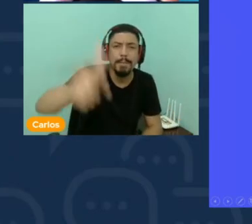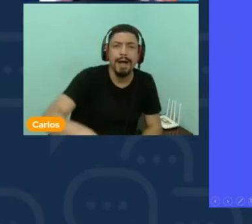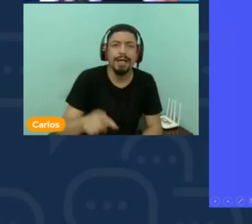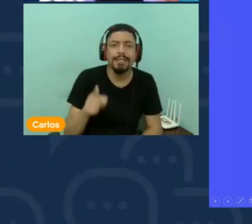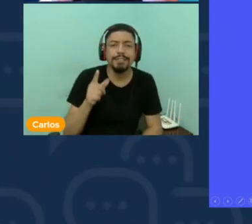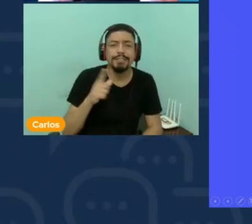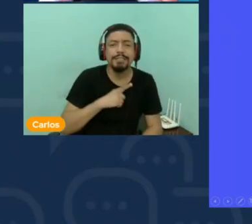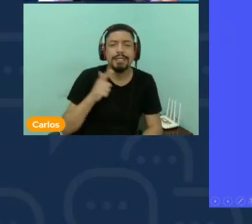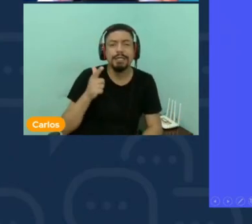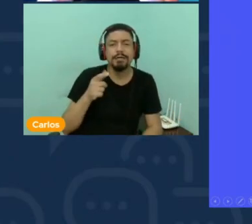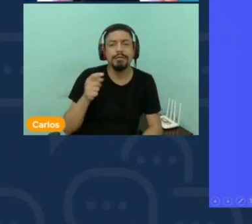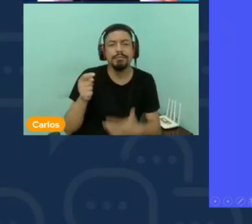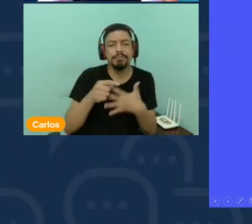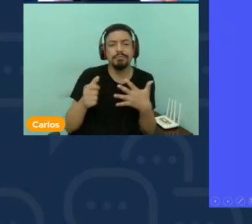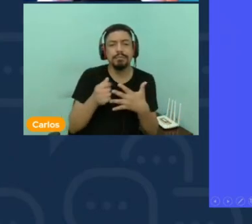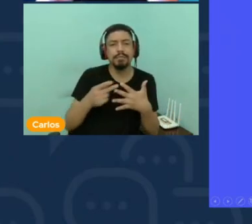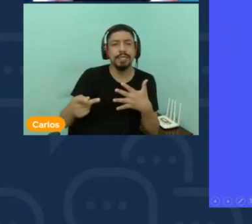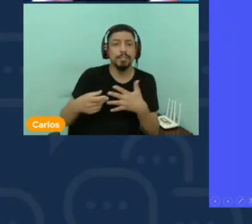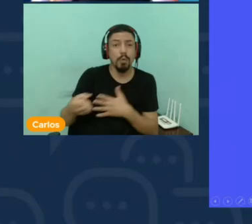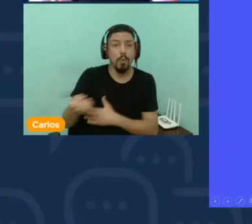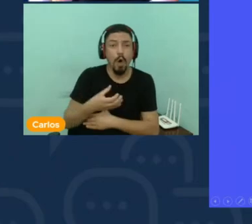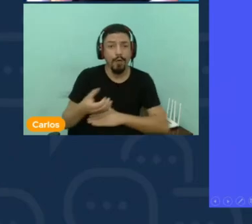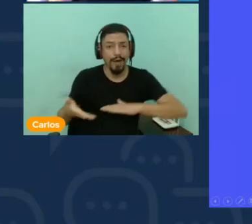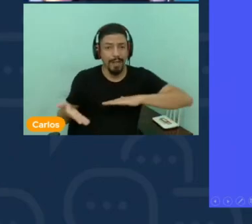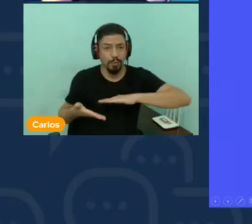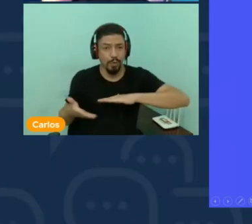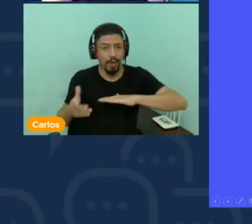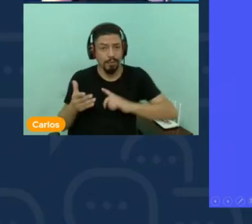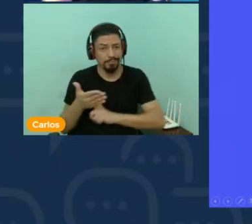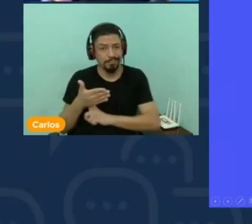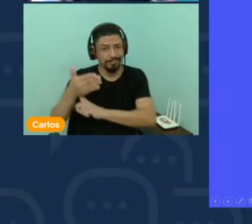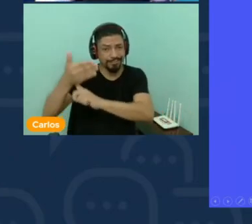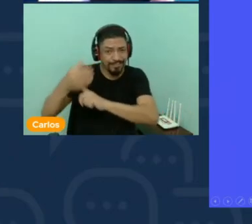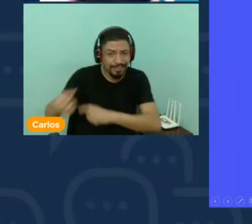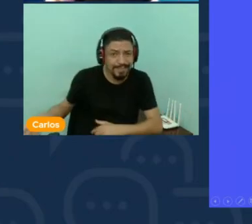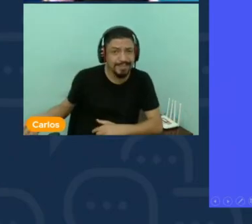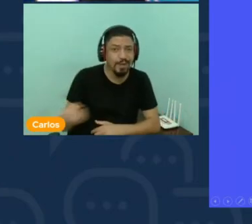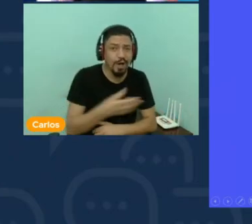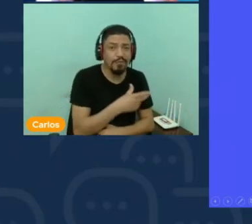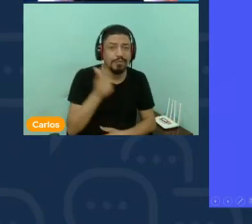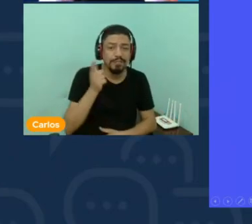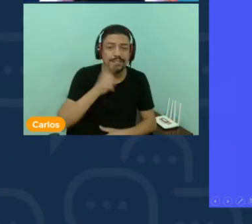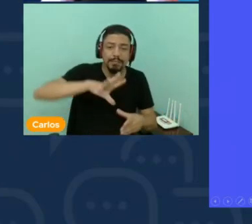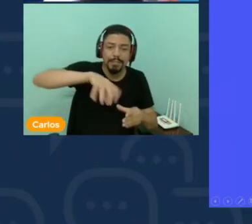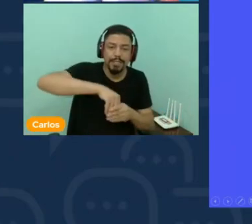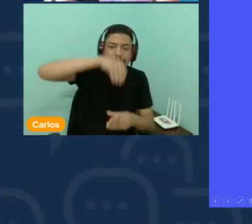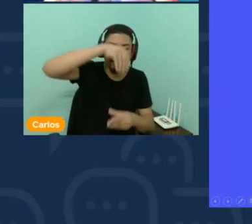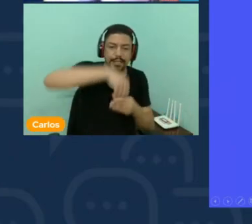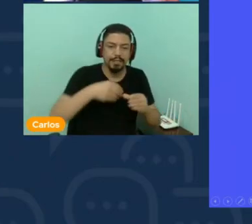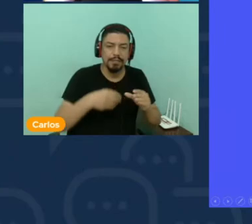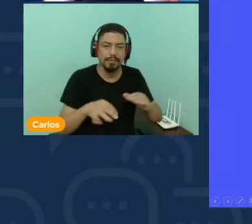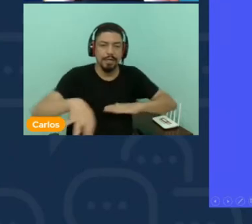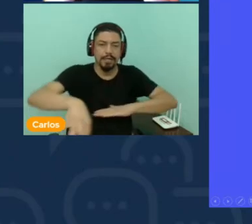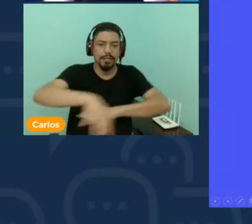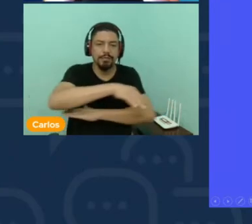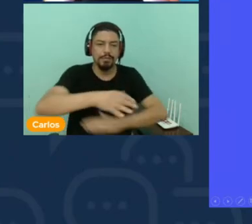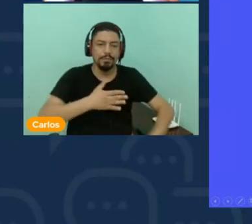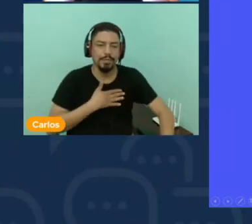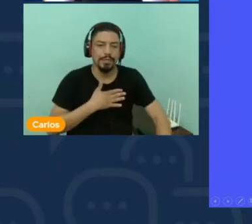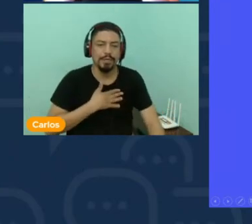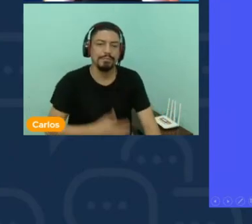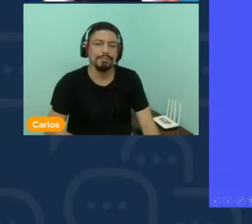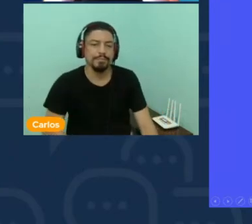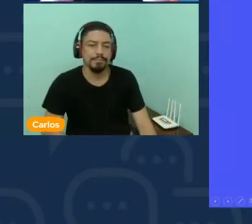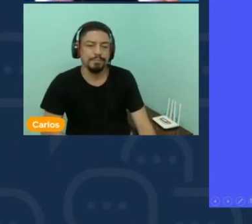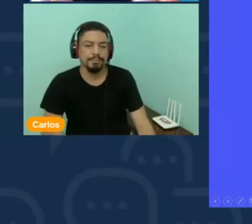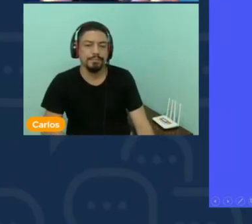essas aplicações É essa parte modernas, aqui, ó. atuais, alta Quem perguntou foi tecnologia para essa minha Anima, arquitetura, para a minha aplicação. sei lá,